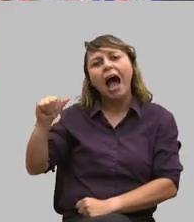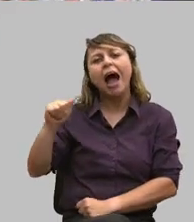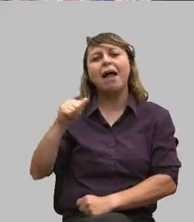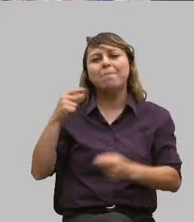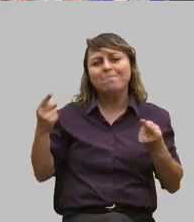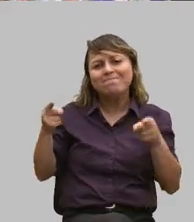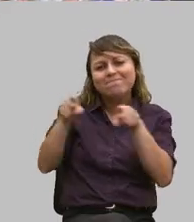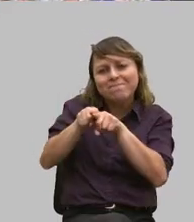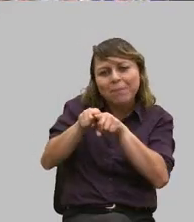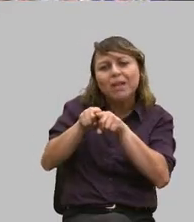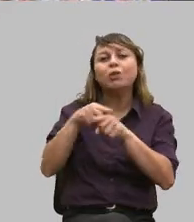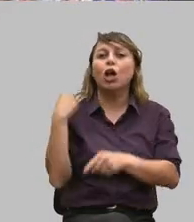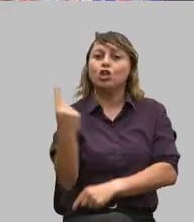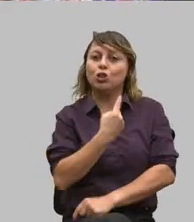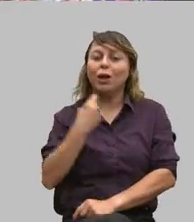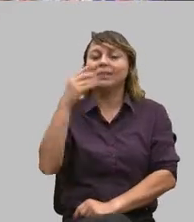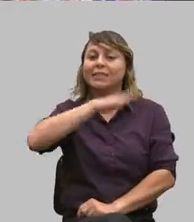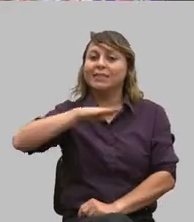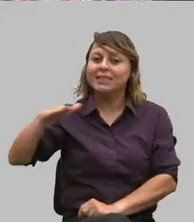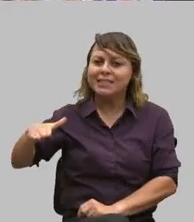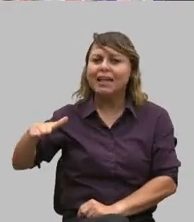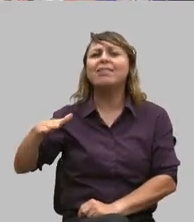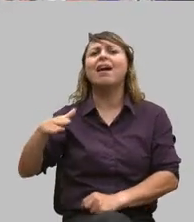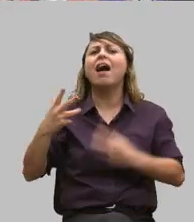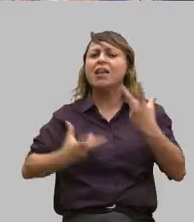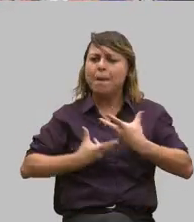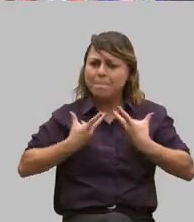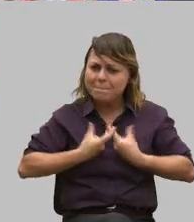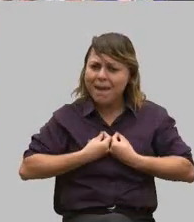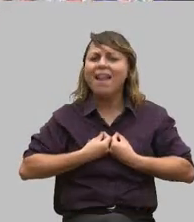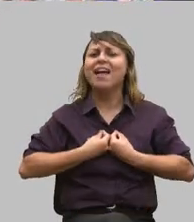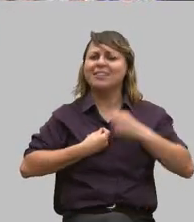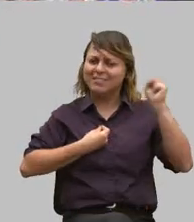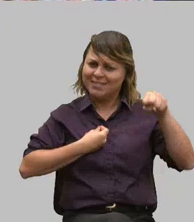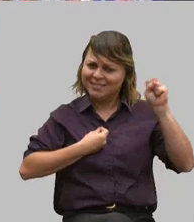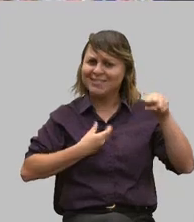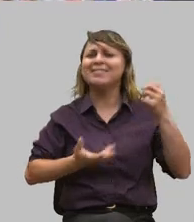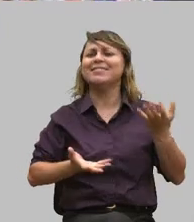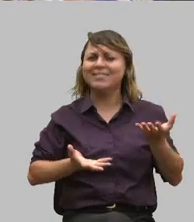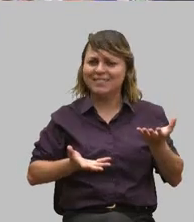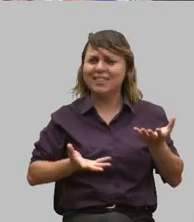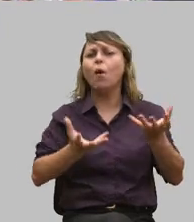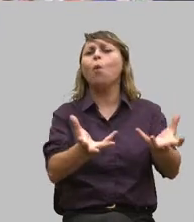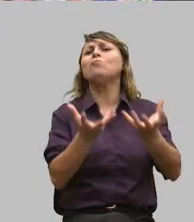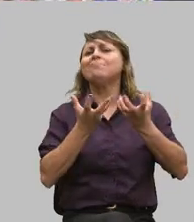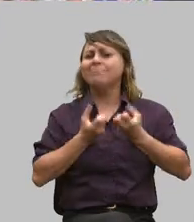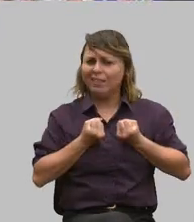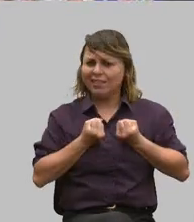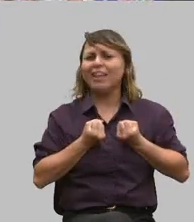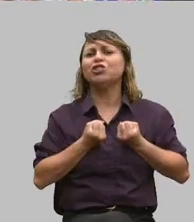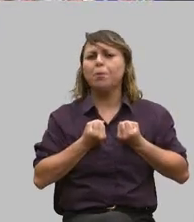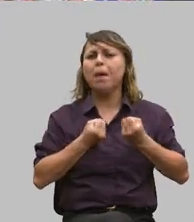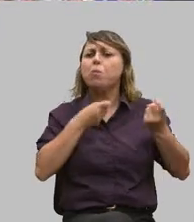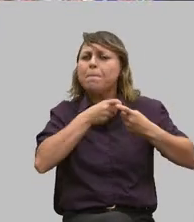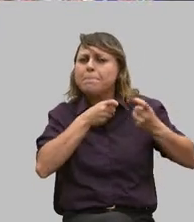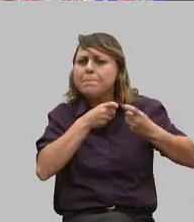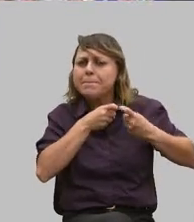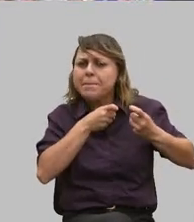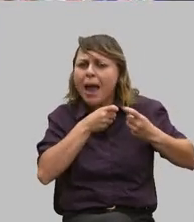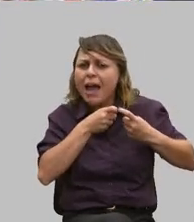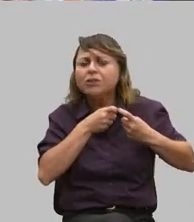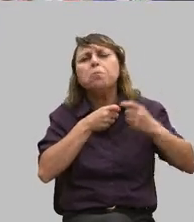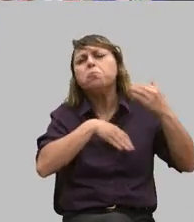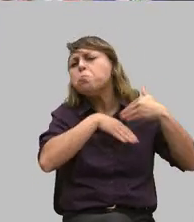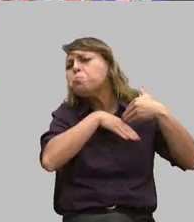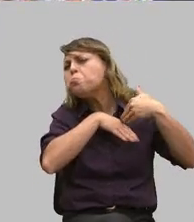porque nossas crianças elas merecem merecem sim né esse atendimento médico mas até merece muito mais